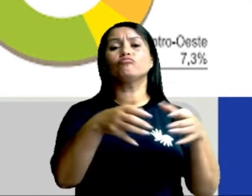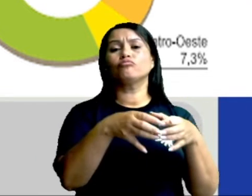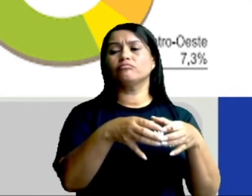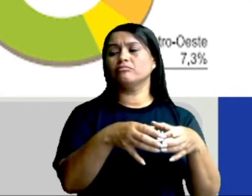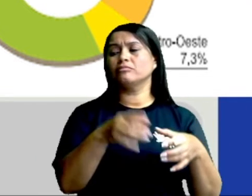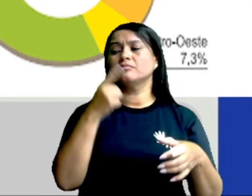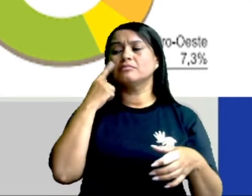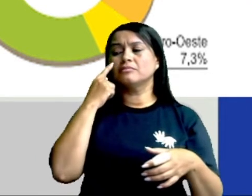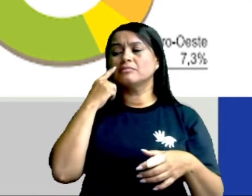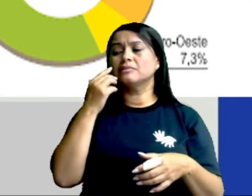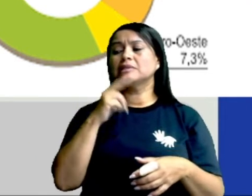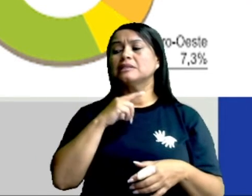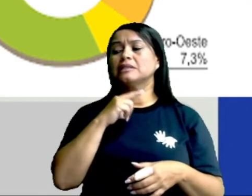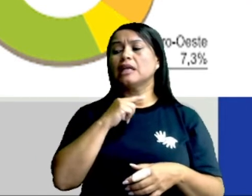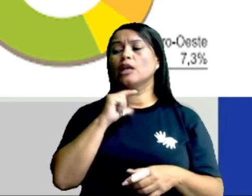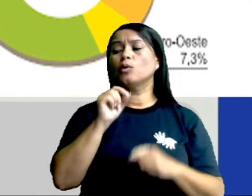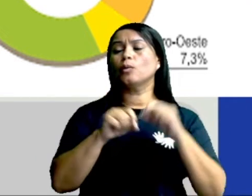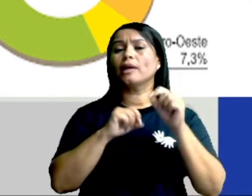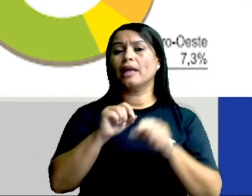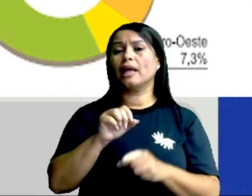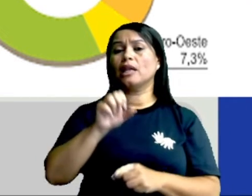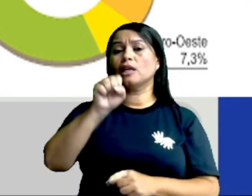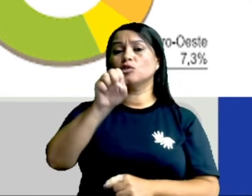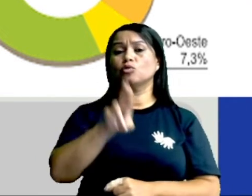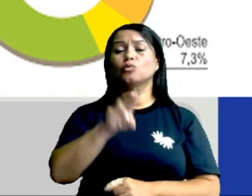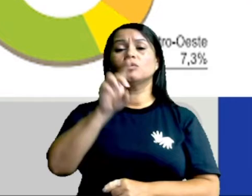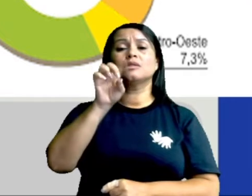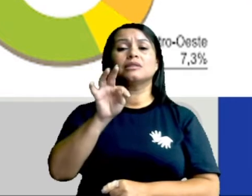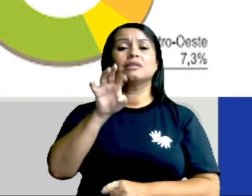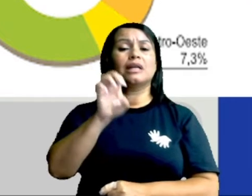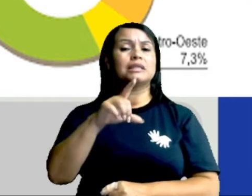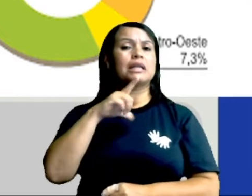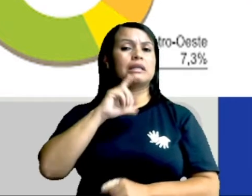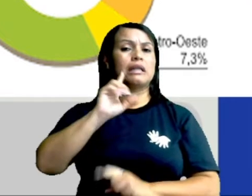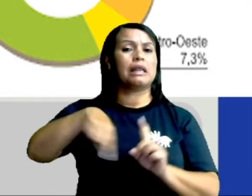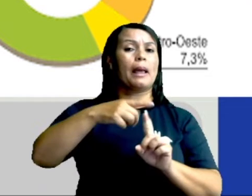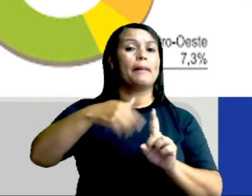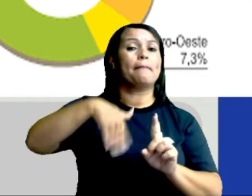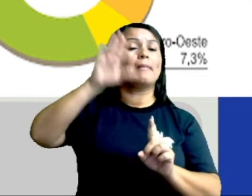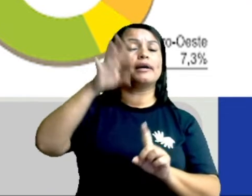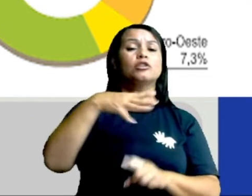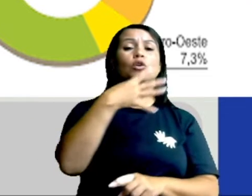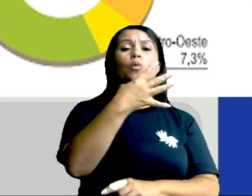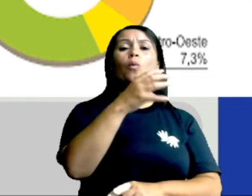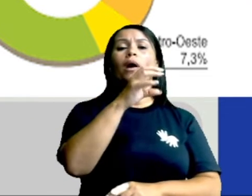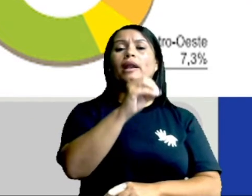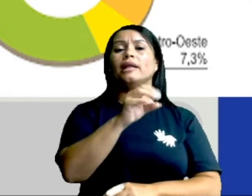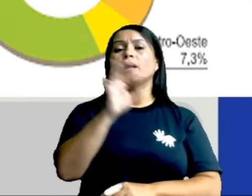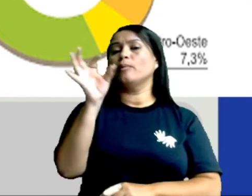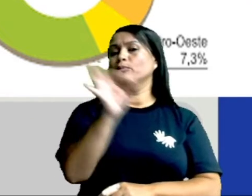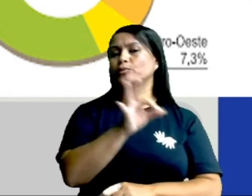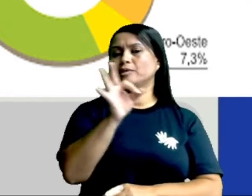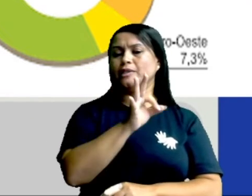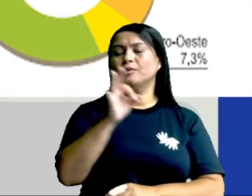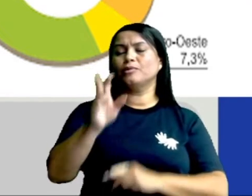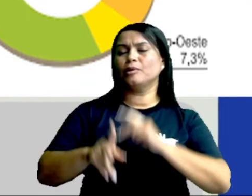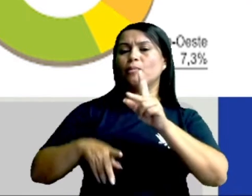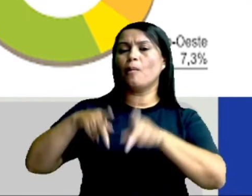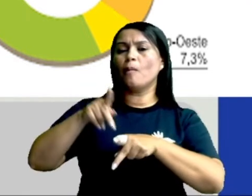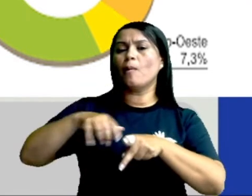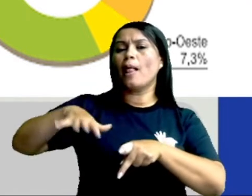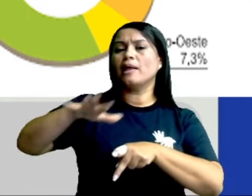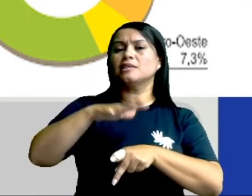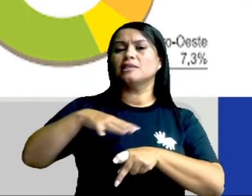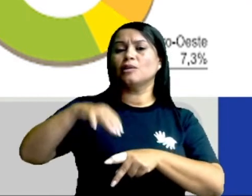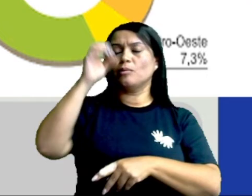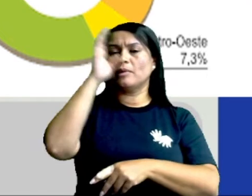demográfica. Nesse sentido, a região sudeste aí abrange mais de 40%, né, da população do território brasileiro. Então,